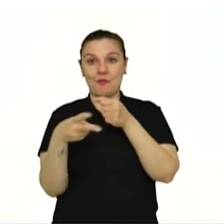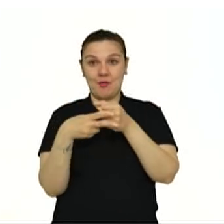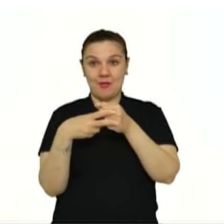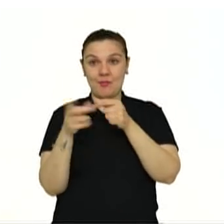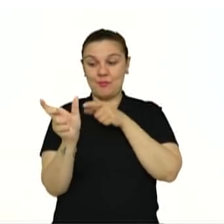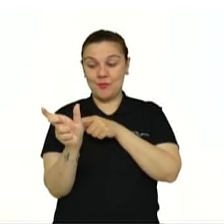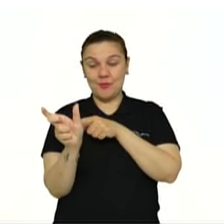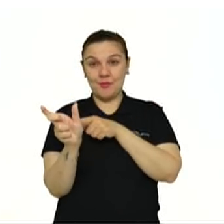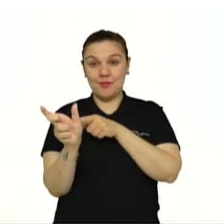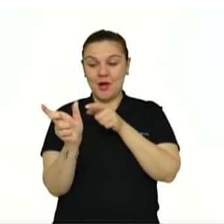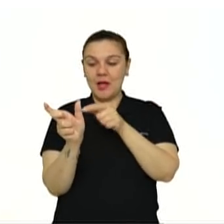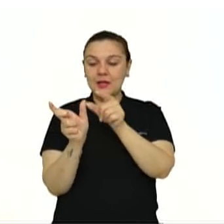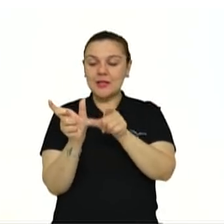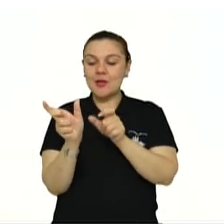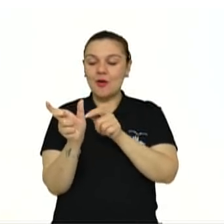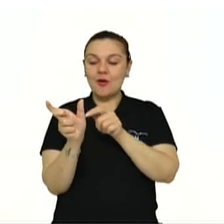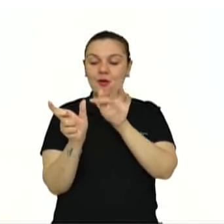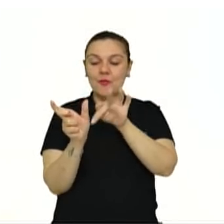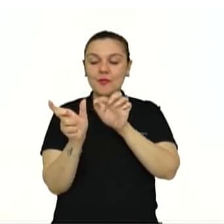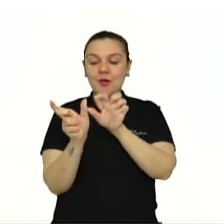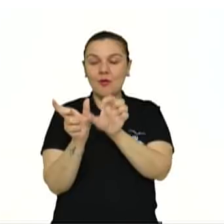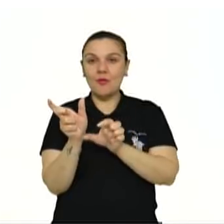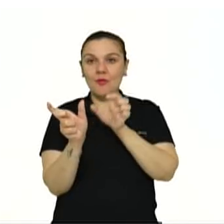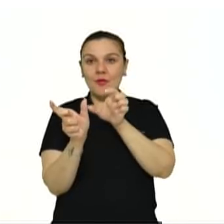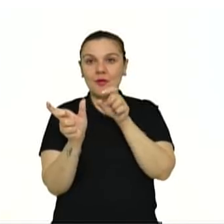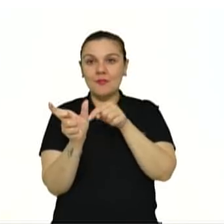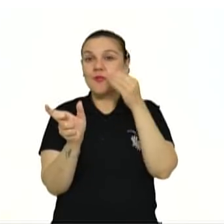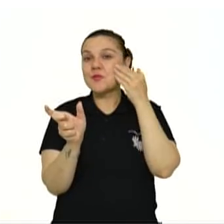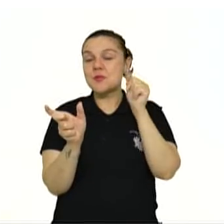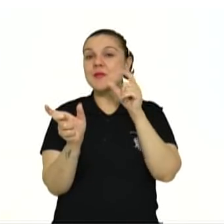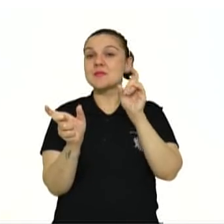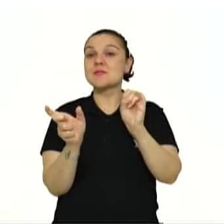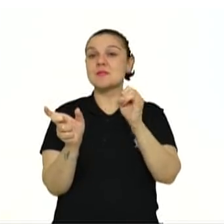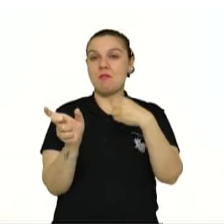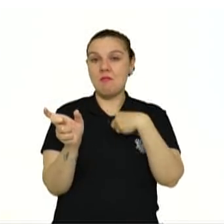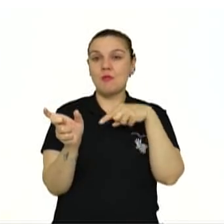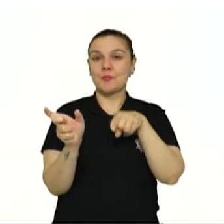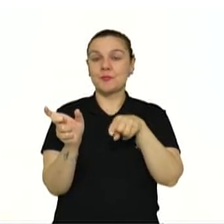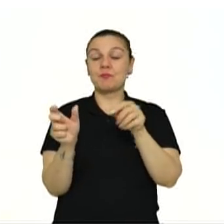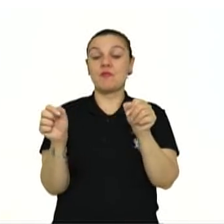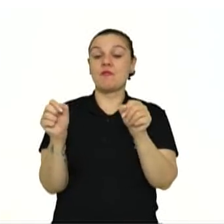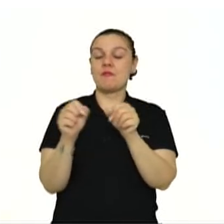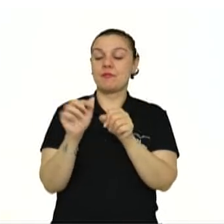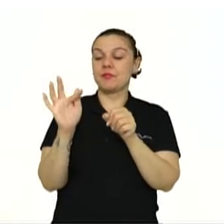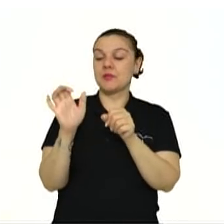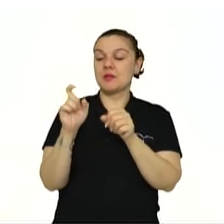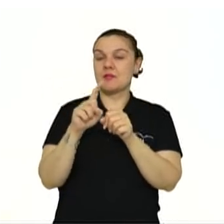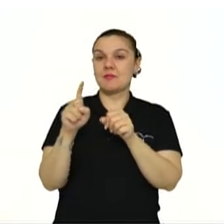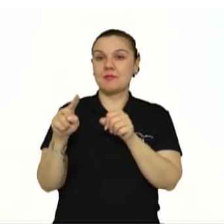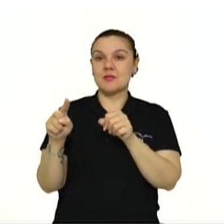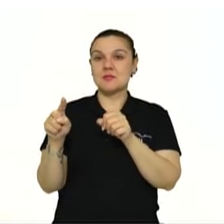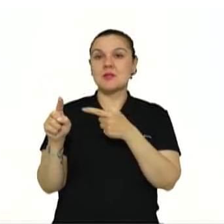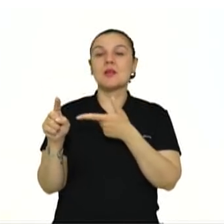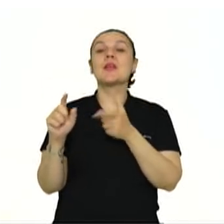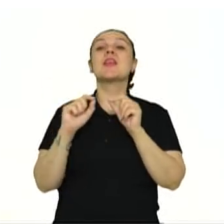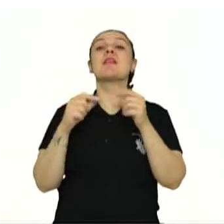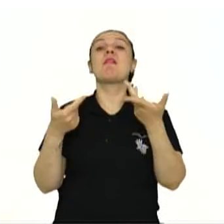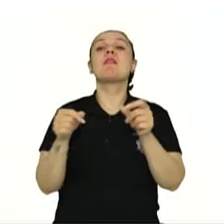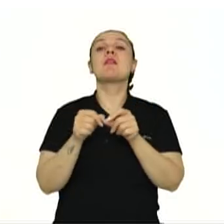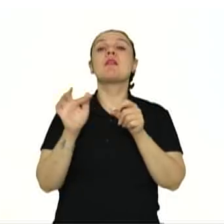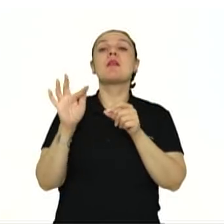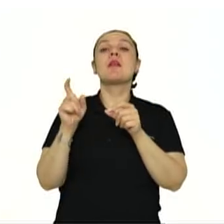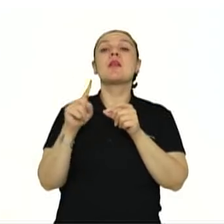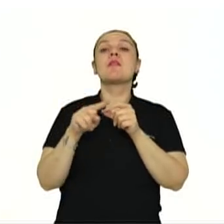é o verbo, e o finalzinho dela vai possibilitar, né? Fez, né? Quem que